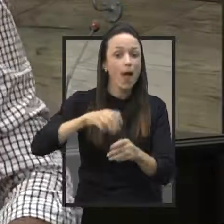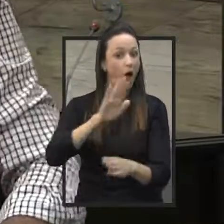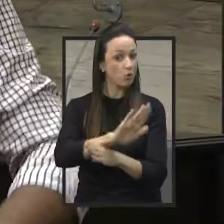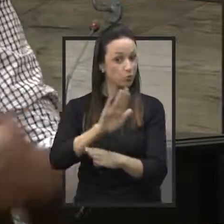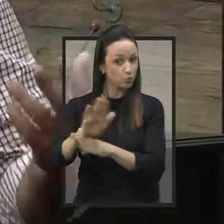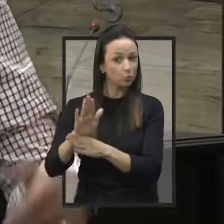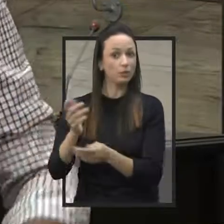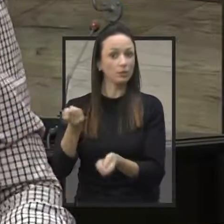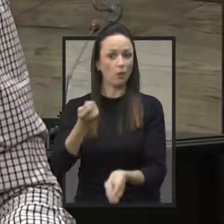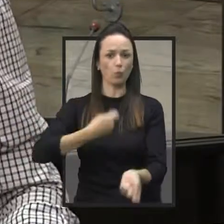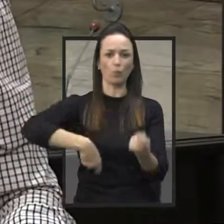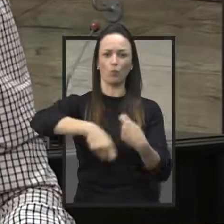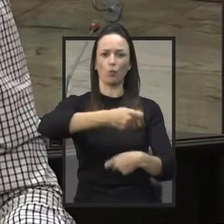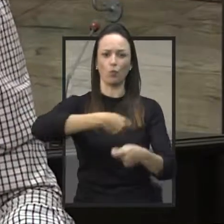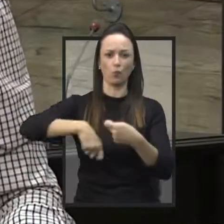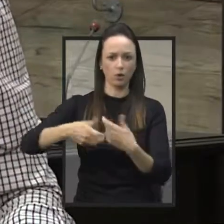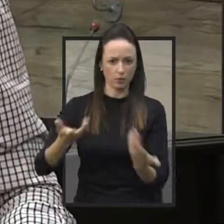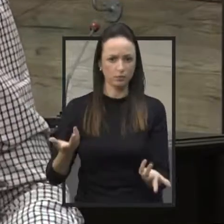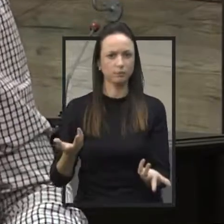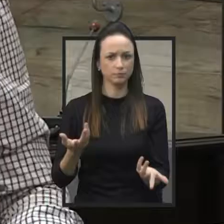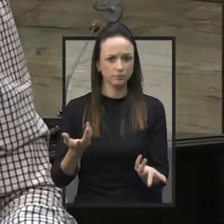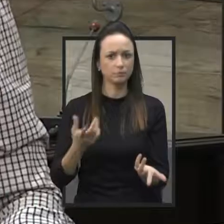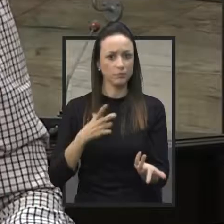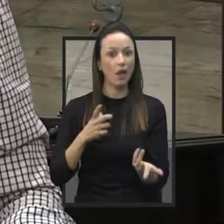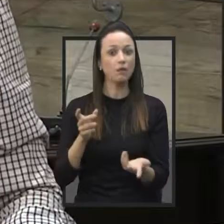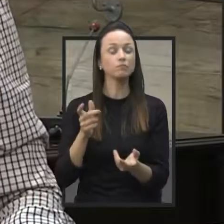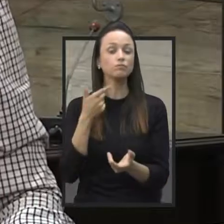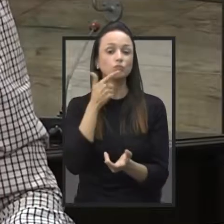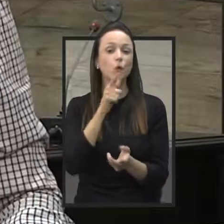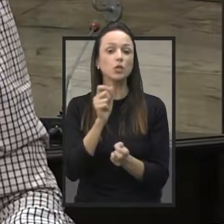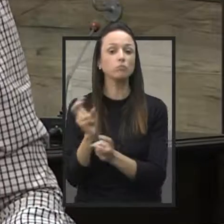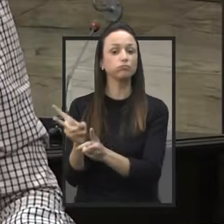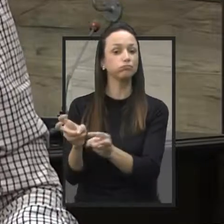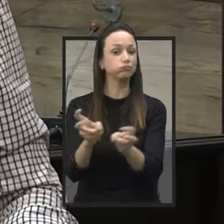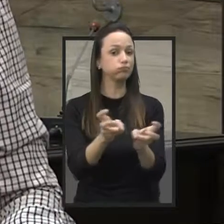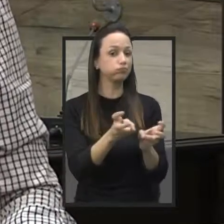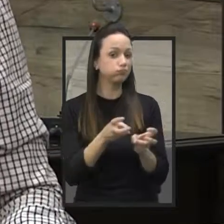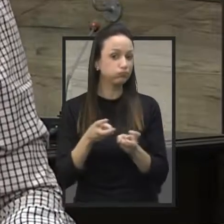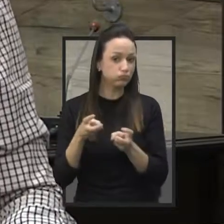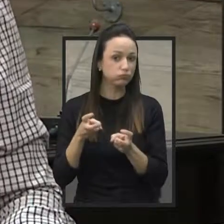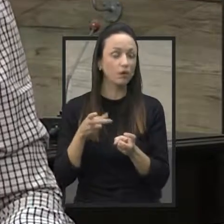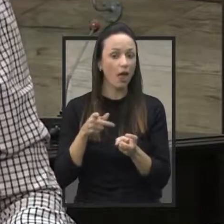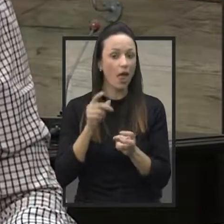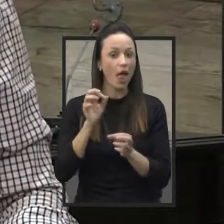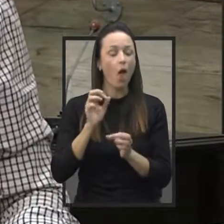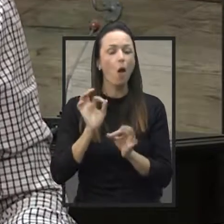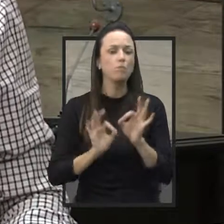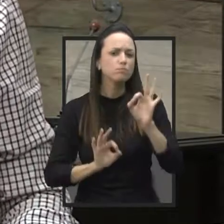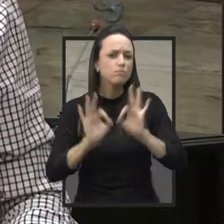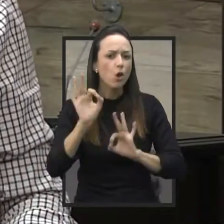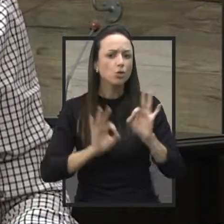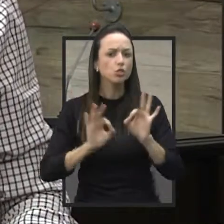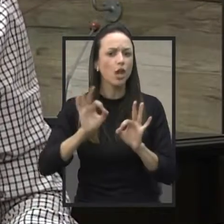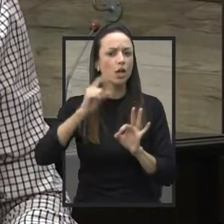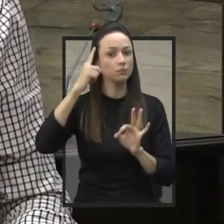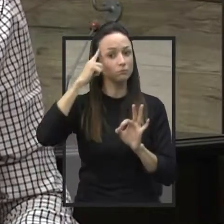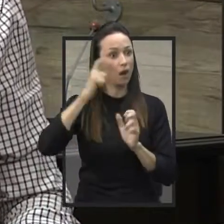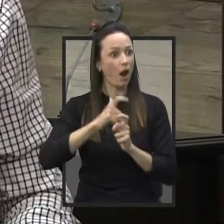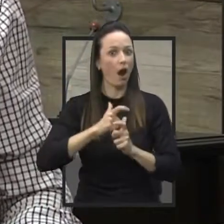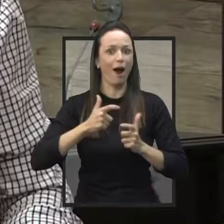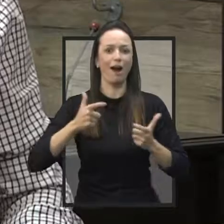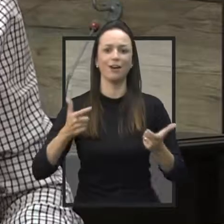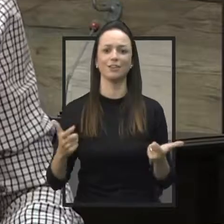Nova Jaú. Então, enfim. Gera renda, Gera renda. É um projeto grandioso. Muitas vezes as pessoas veem apenas o pequeno, apenas